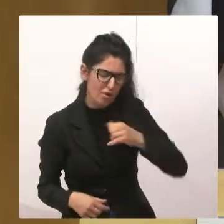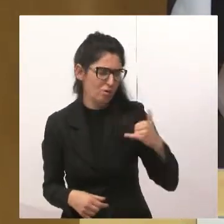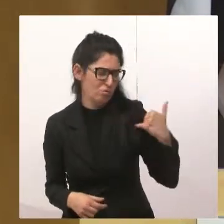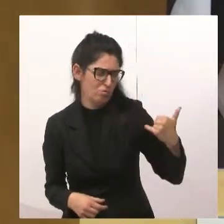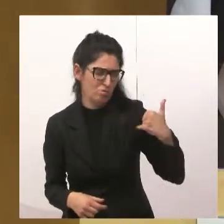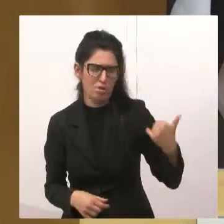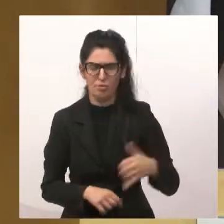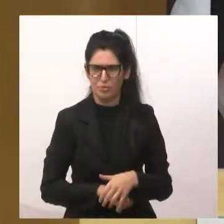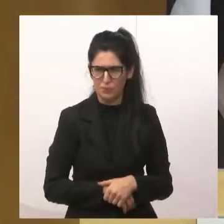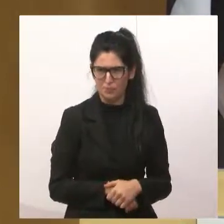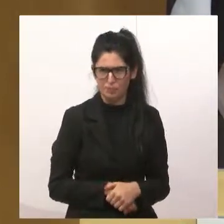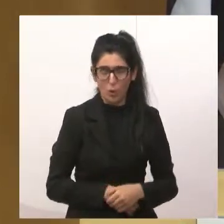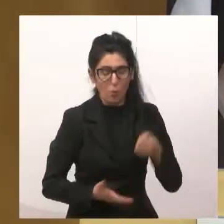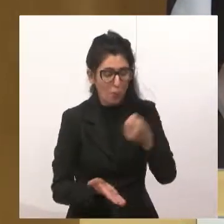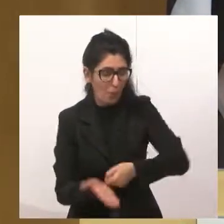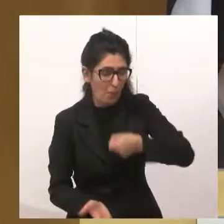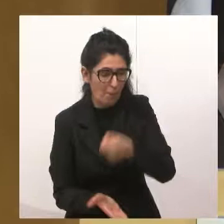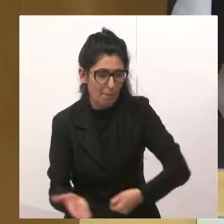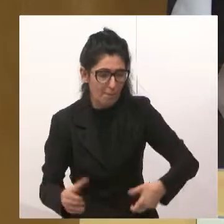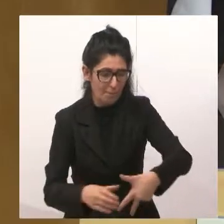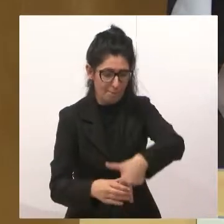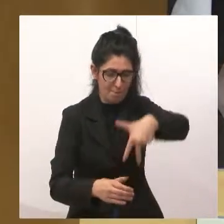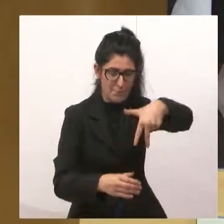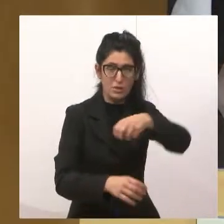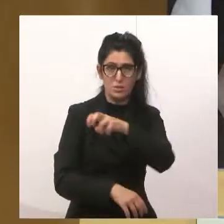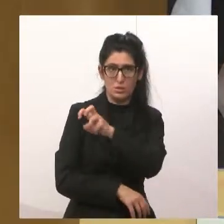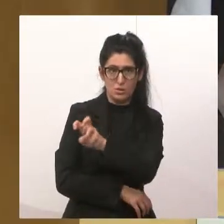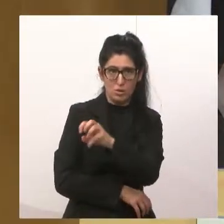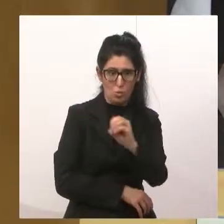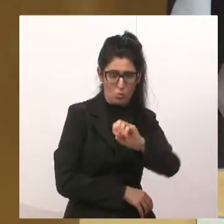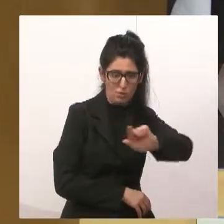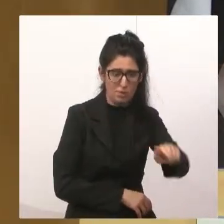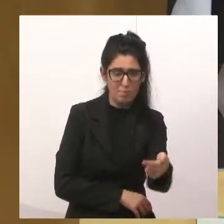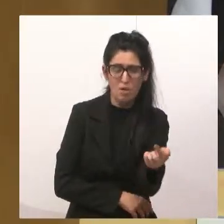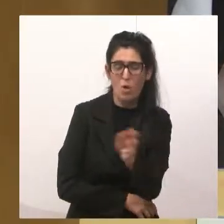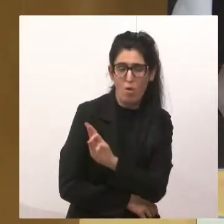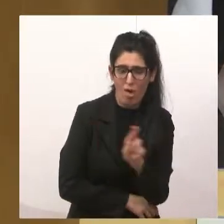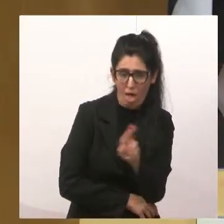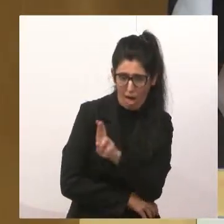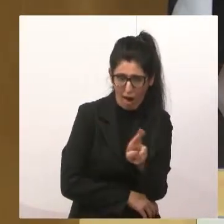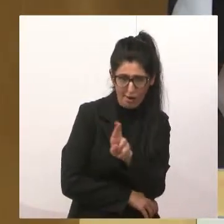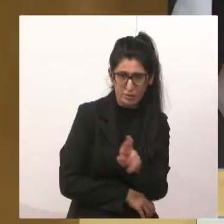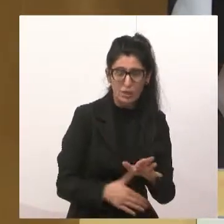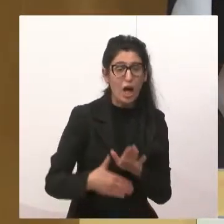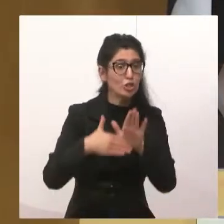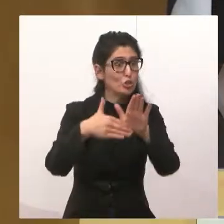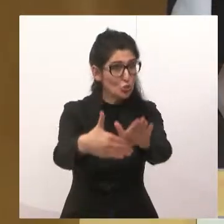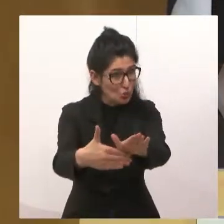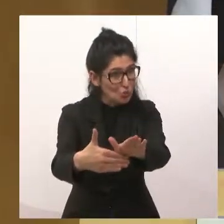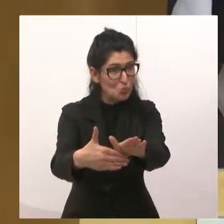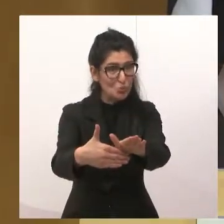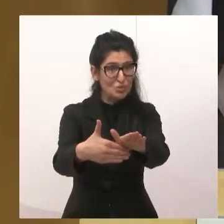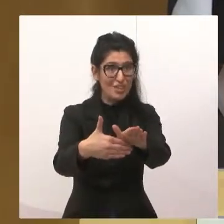nessa tribuna que esses R$50 mil que foram destinados para cada entidade, que